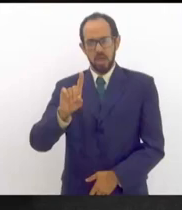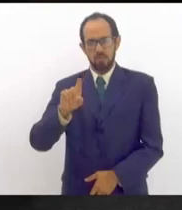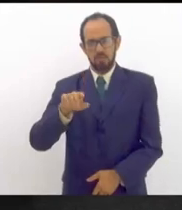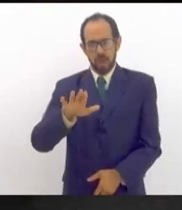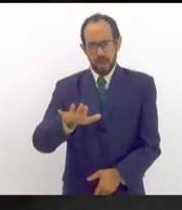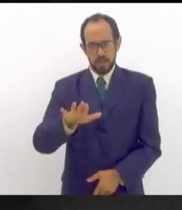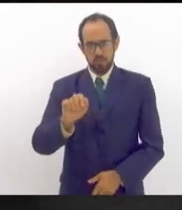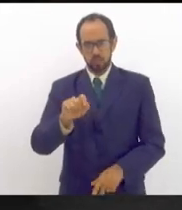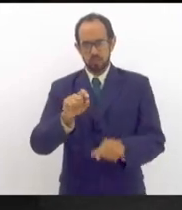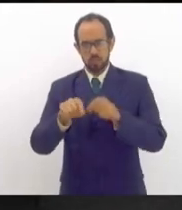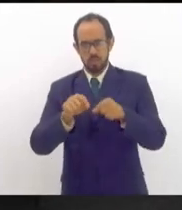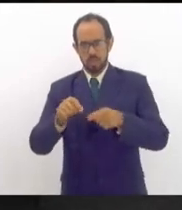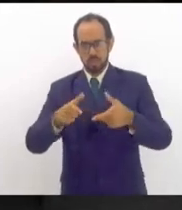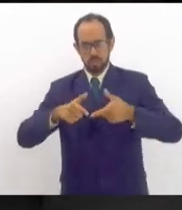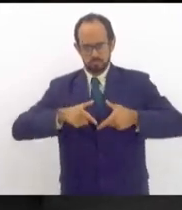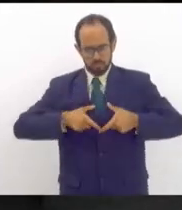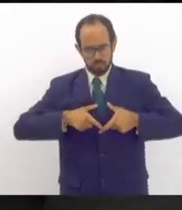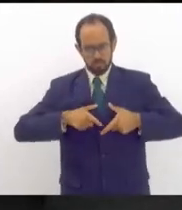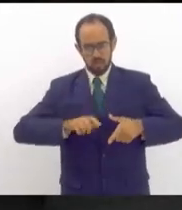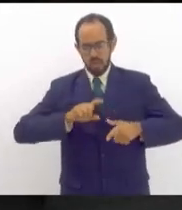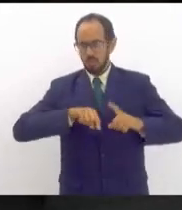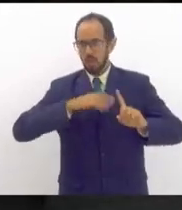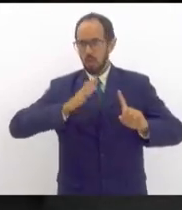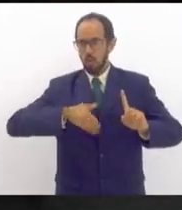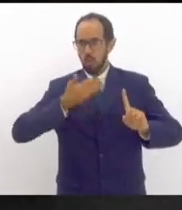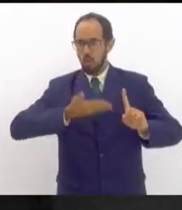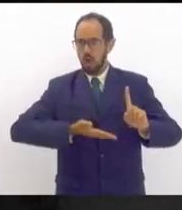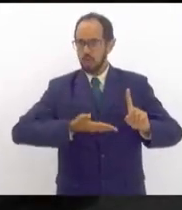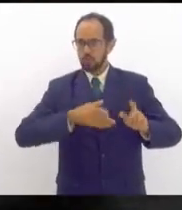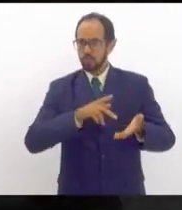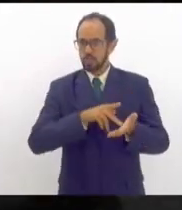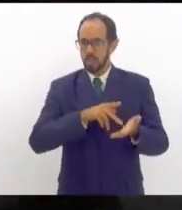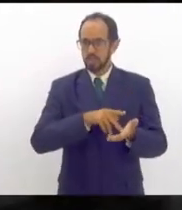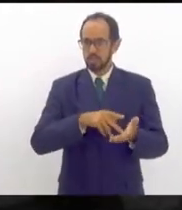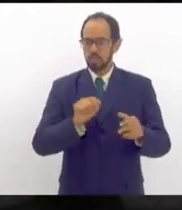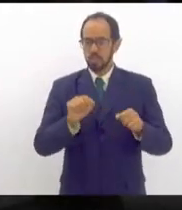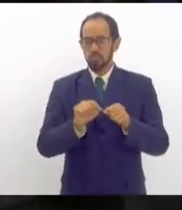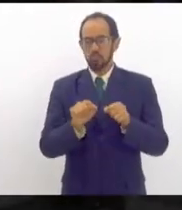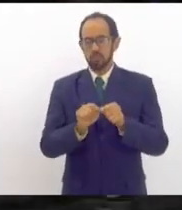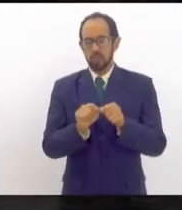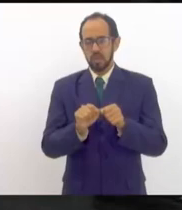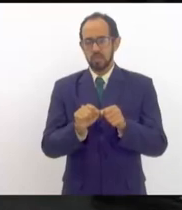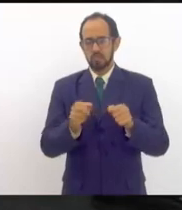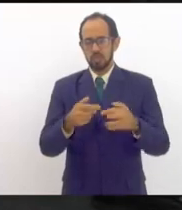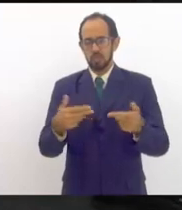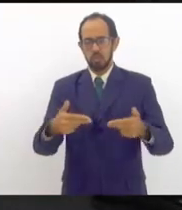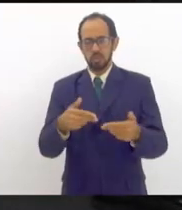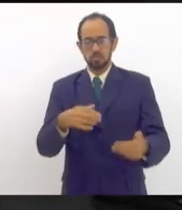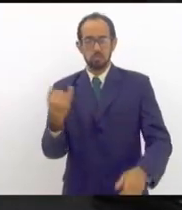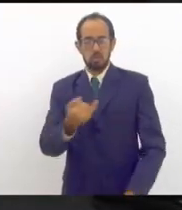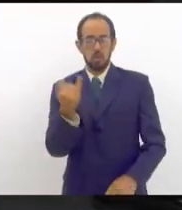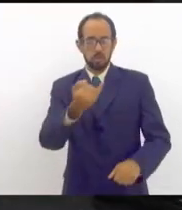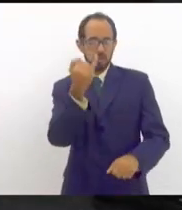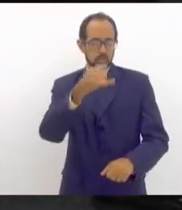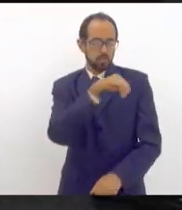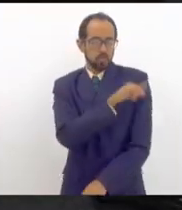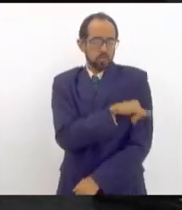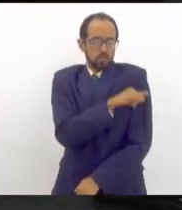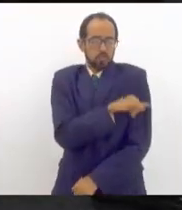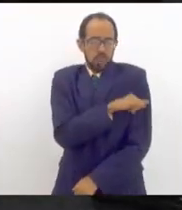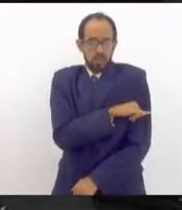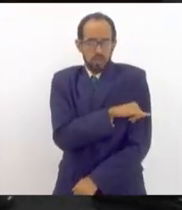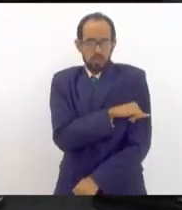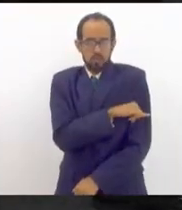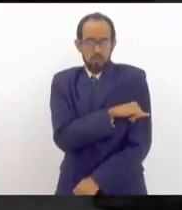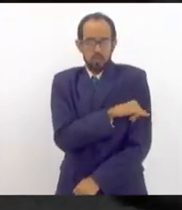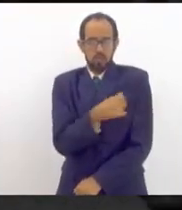relevância de fato a quem fez é algum algum fato relevante para o Rio de Janeiro para o movimento né eu